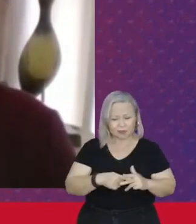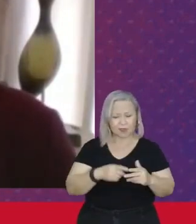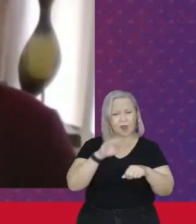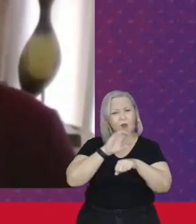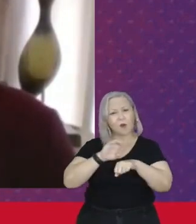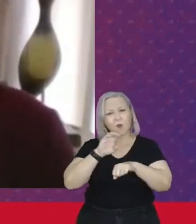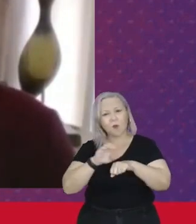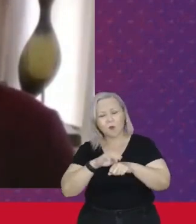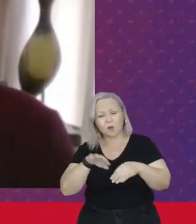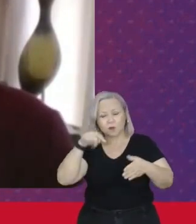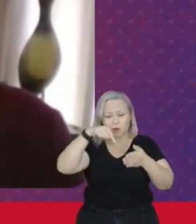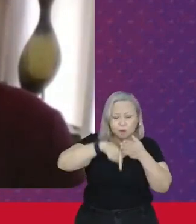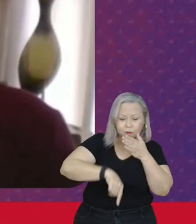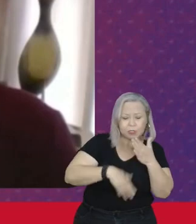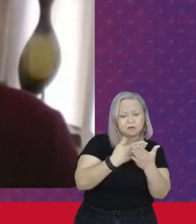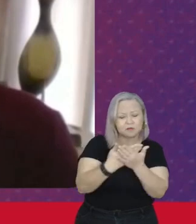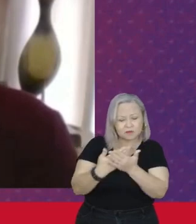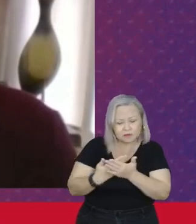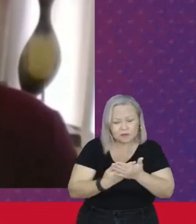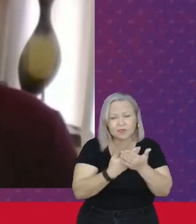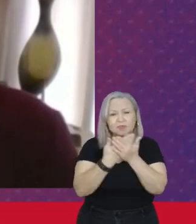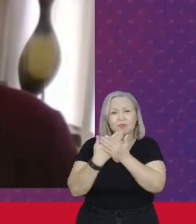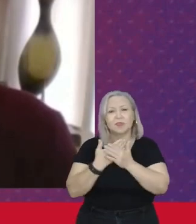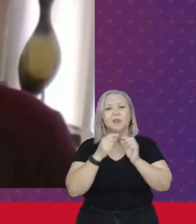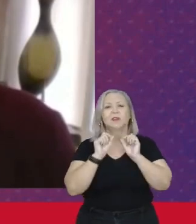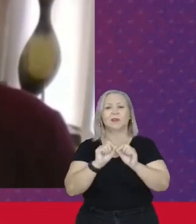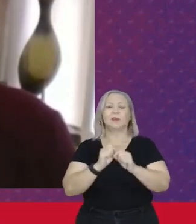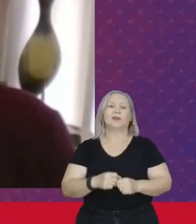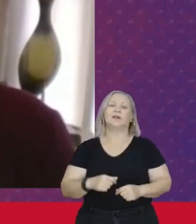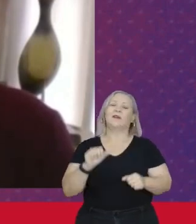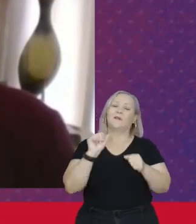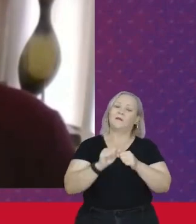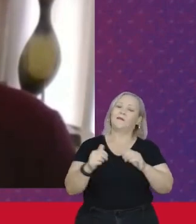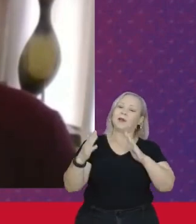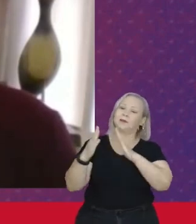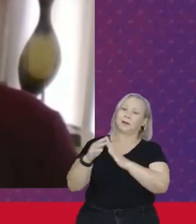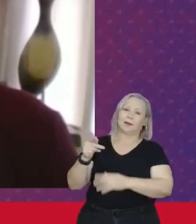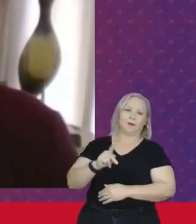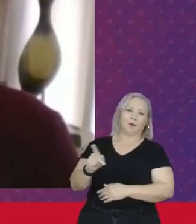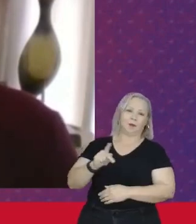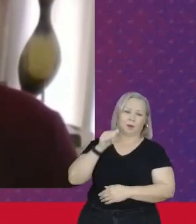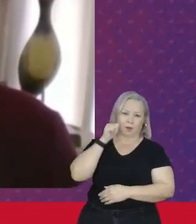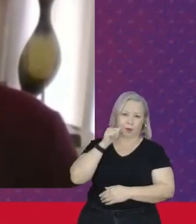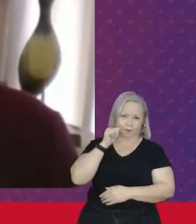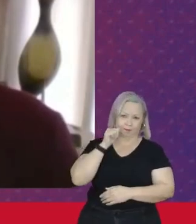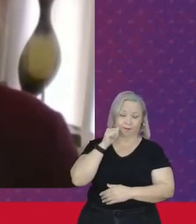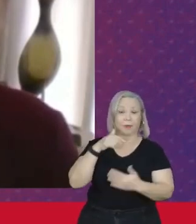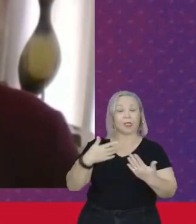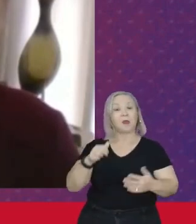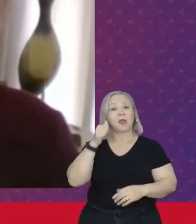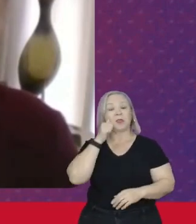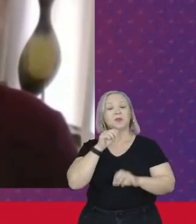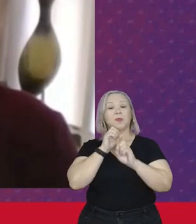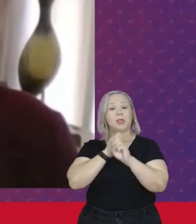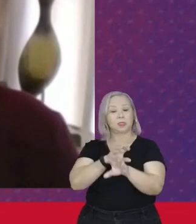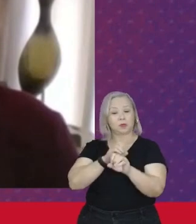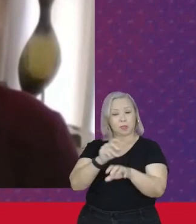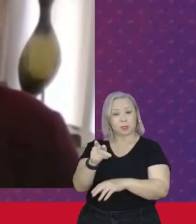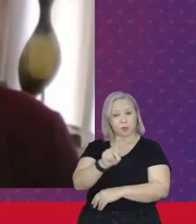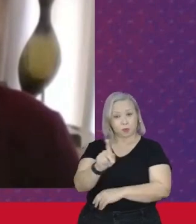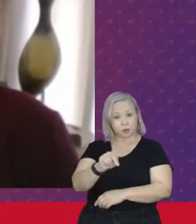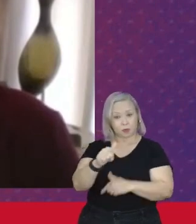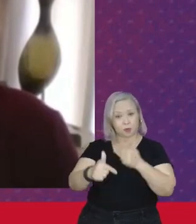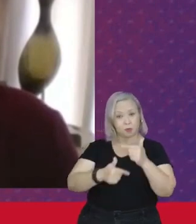curso de aprofundamento ainda é feito em casa. Então, as mulheres educadoras, trabalhadoras